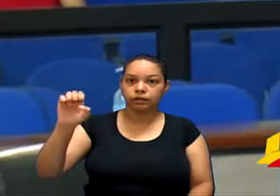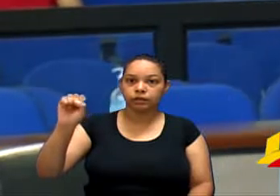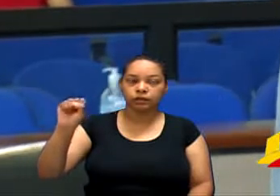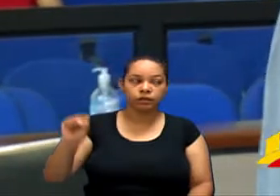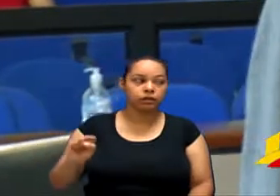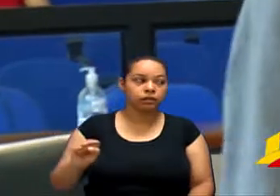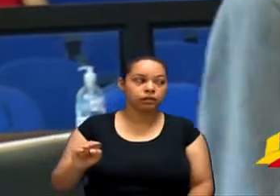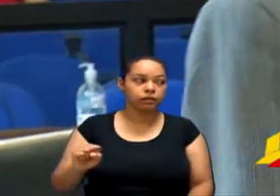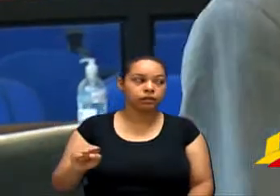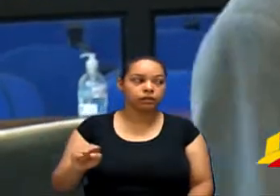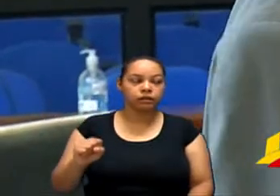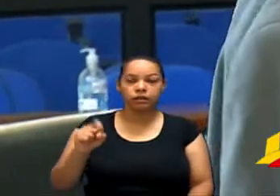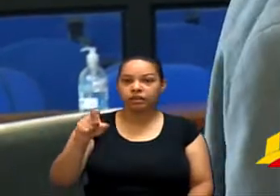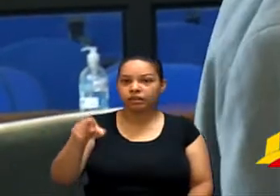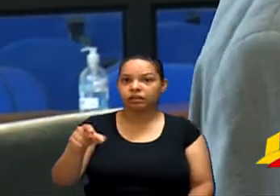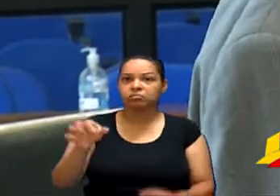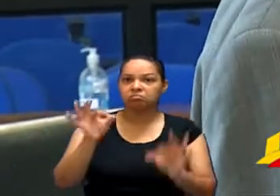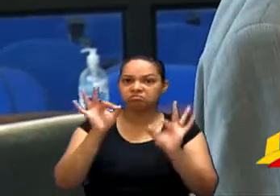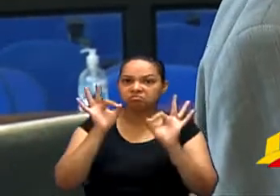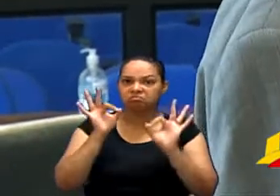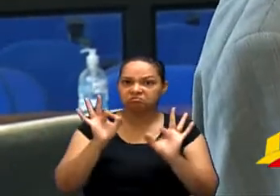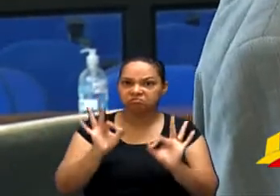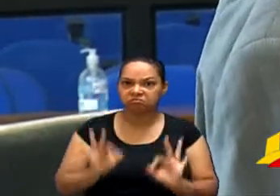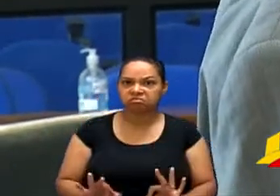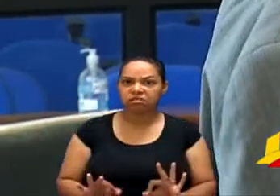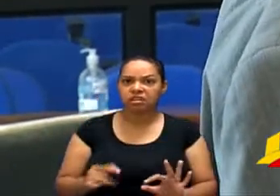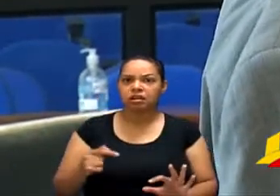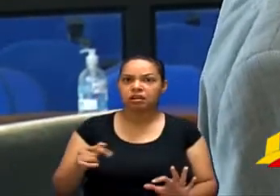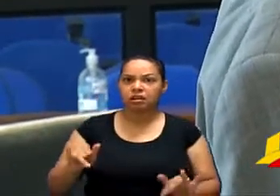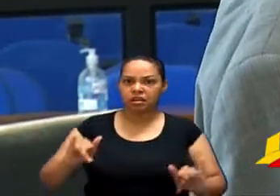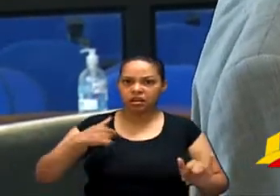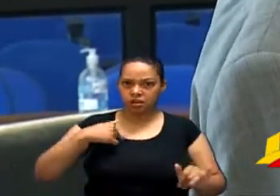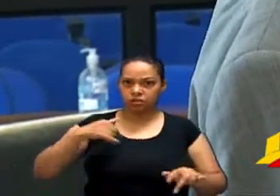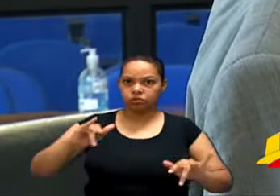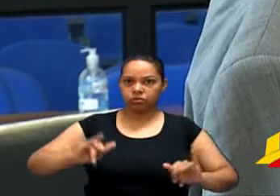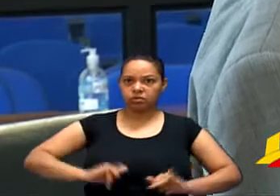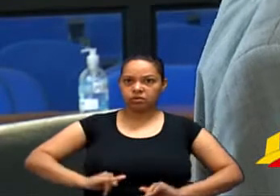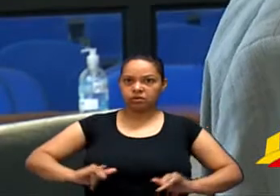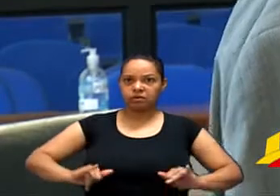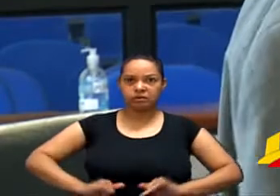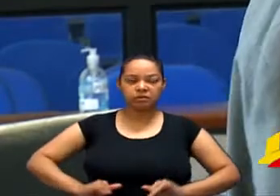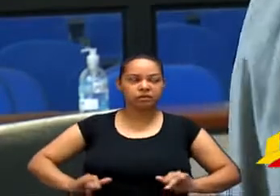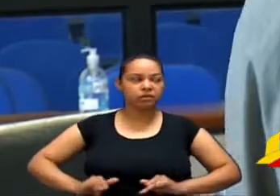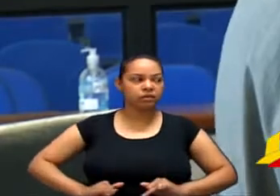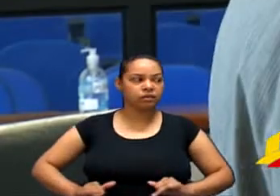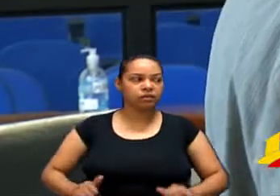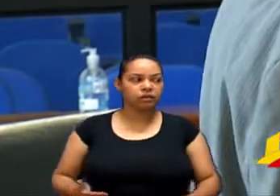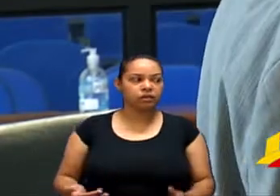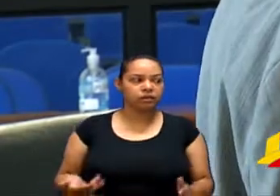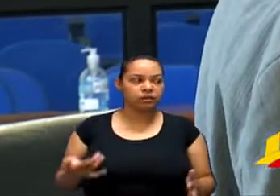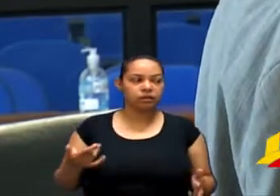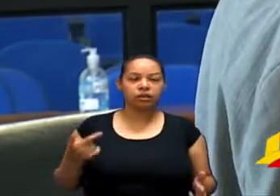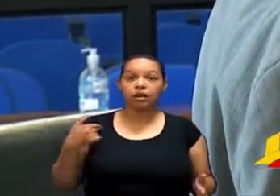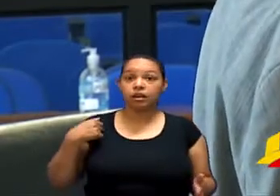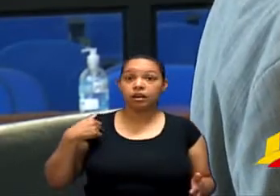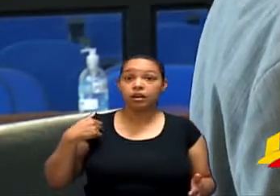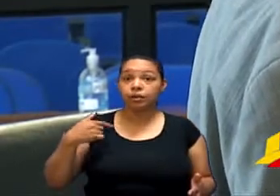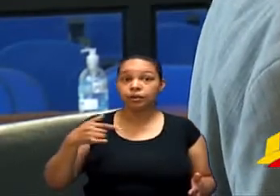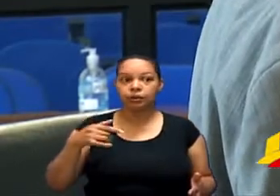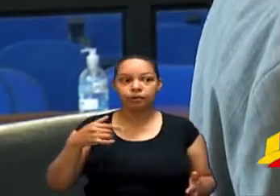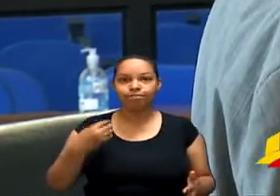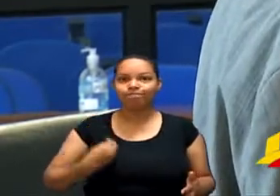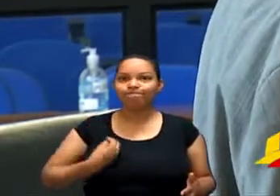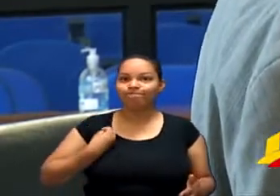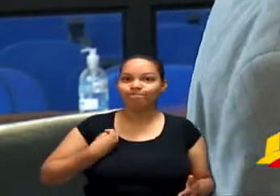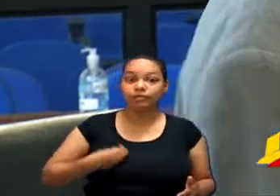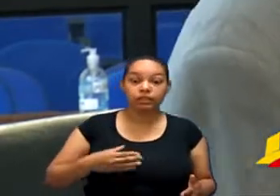justa eu que sofri na pele vereador Pois é eu estava lá entre a vida e